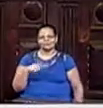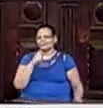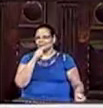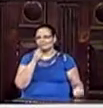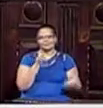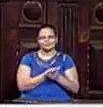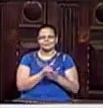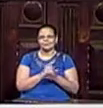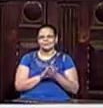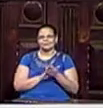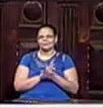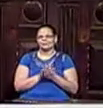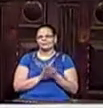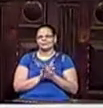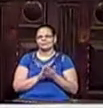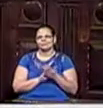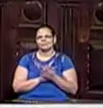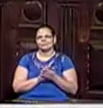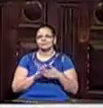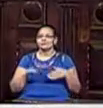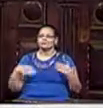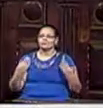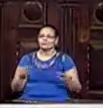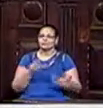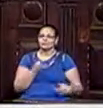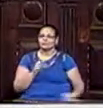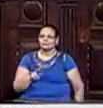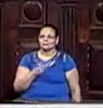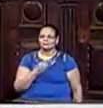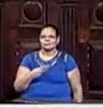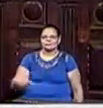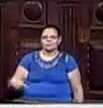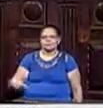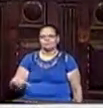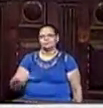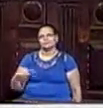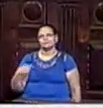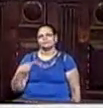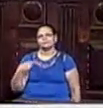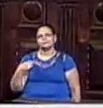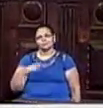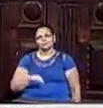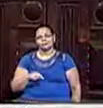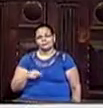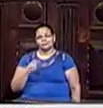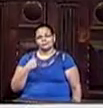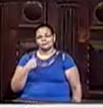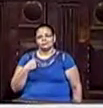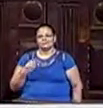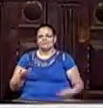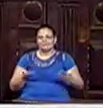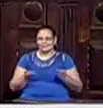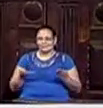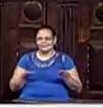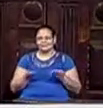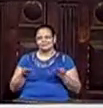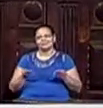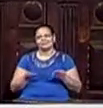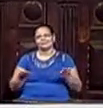sonegadoras. Então, senhor presidente, é nesse nível que eu estou trazendo aqui